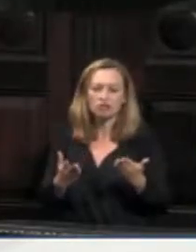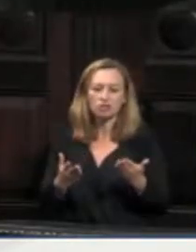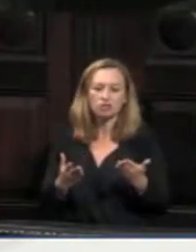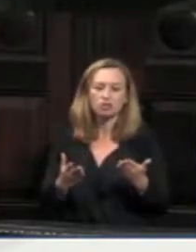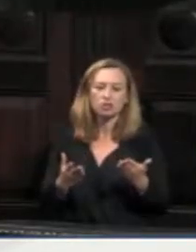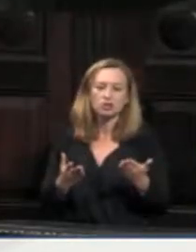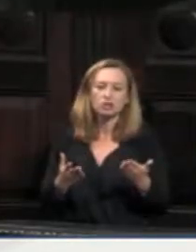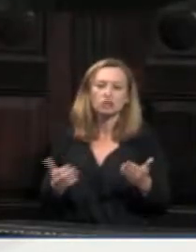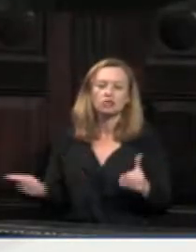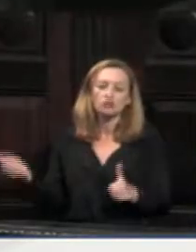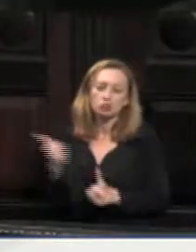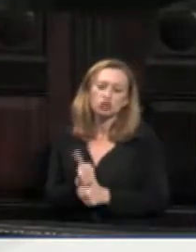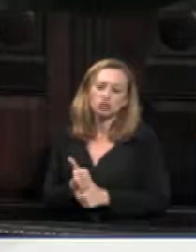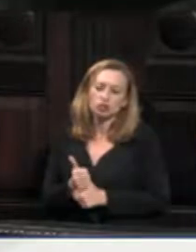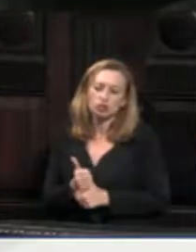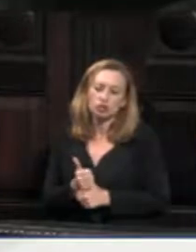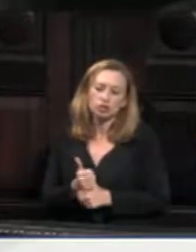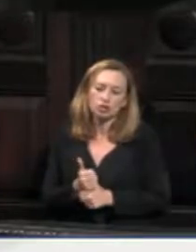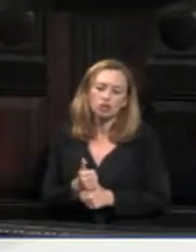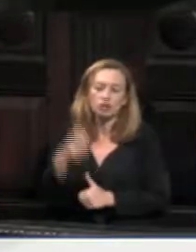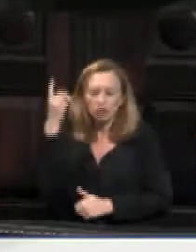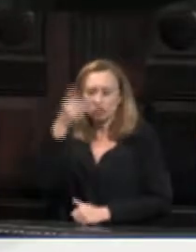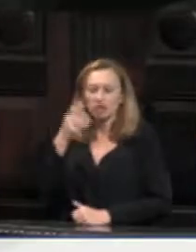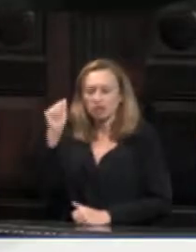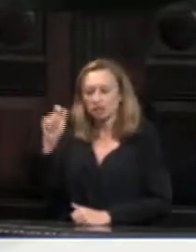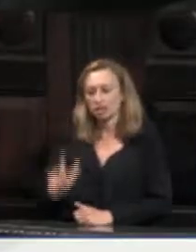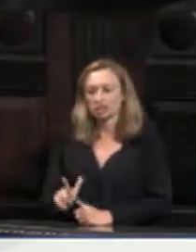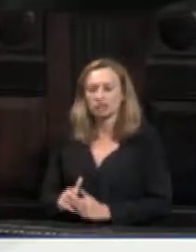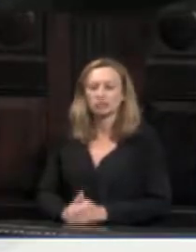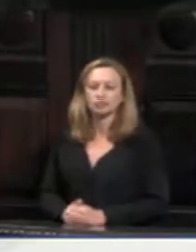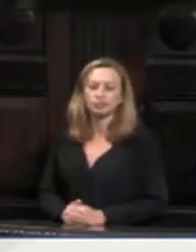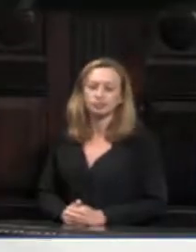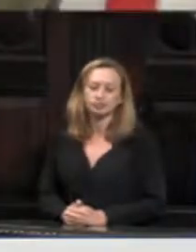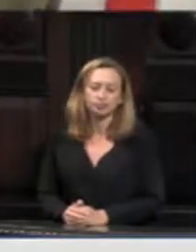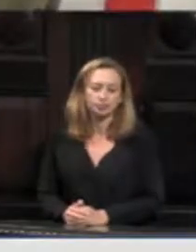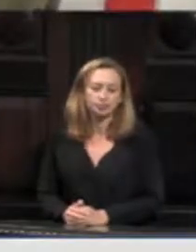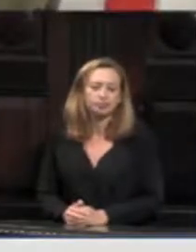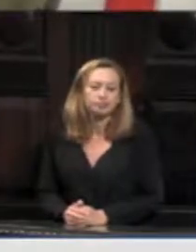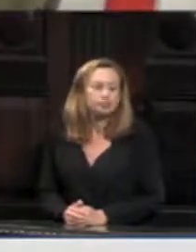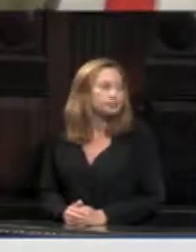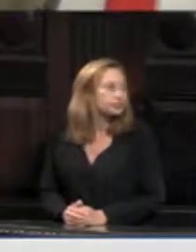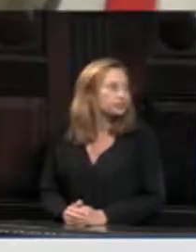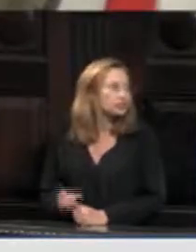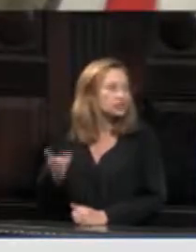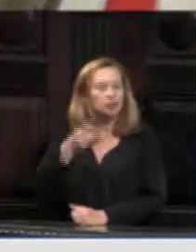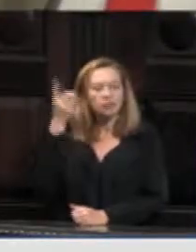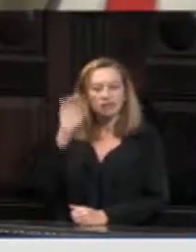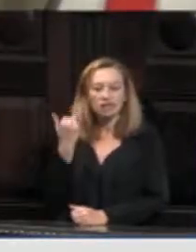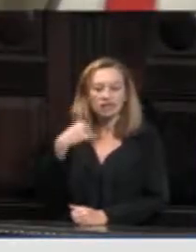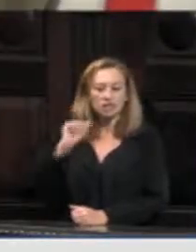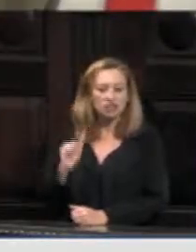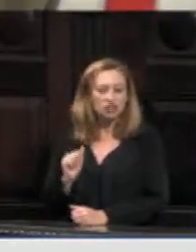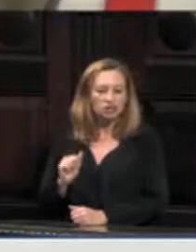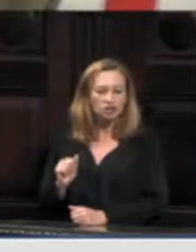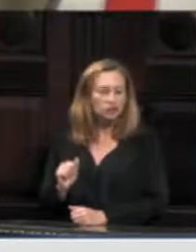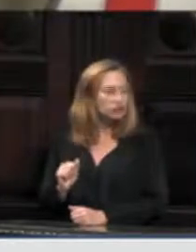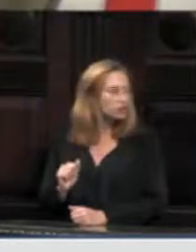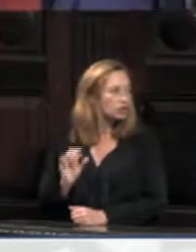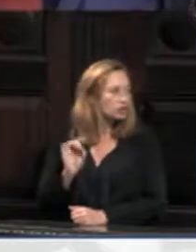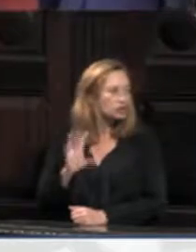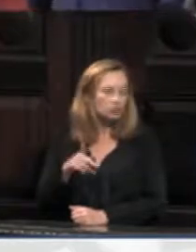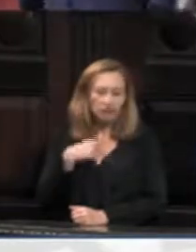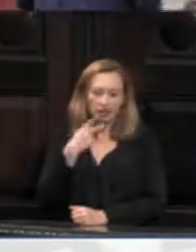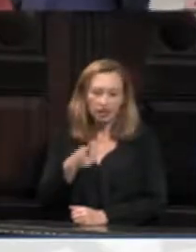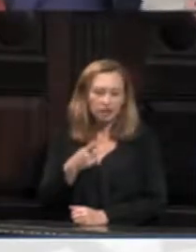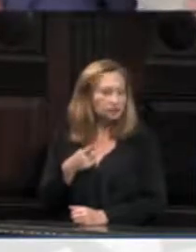e o substitutivo do deputado André Lazzaroni. Deputada Cidinha, só para contribuir,